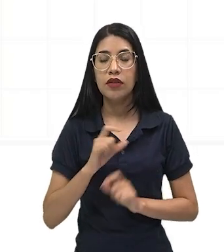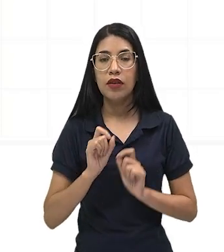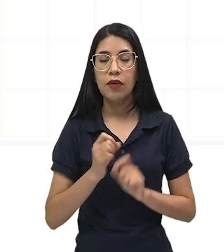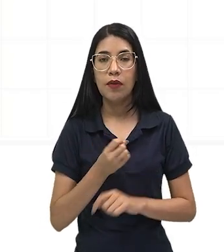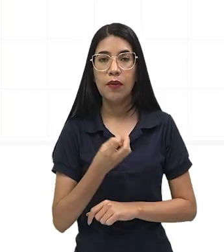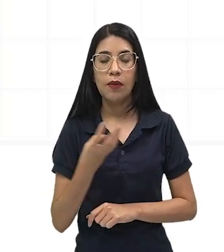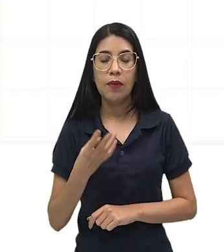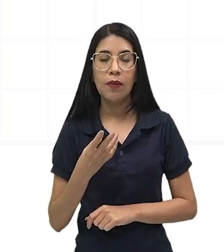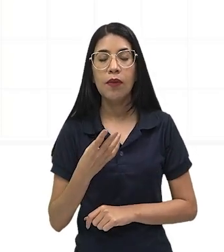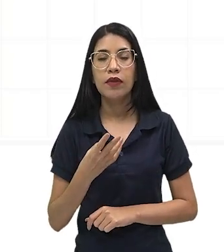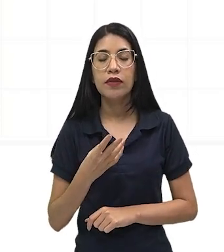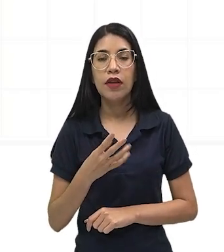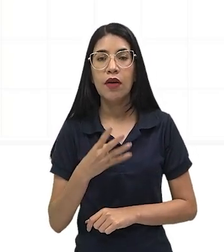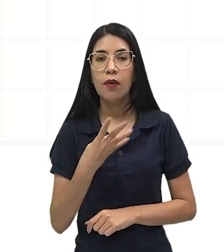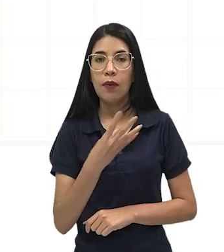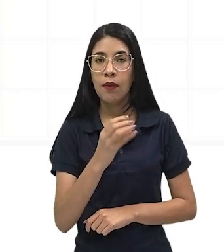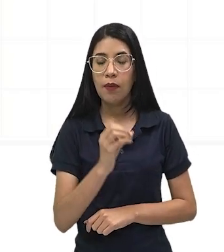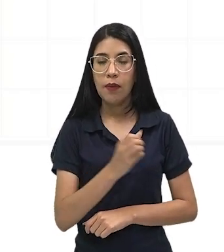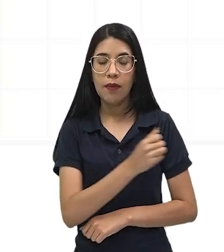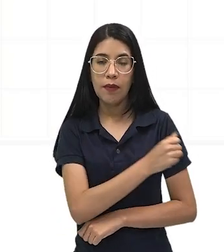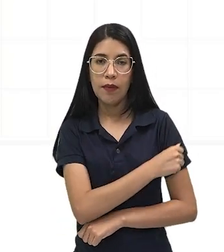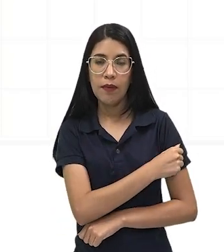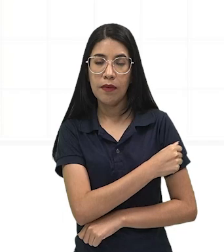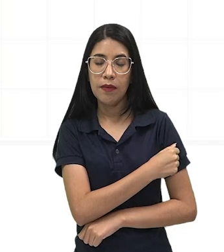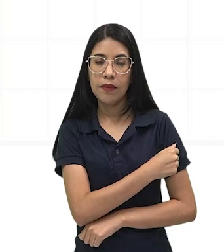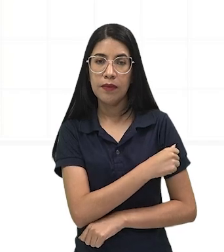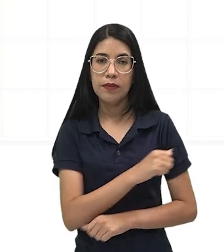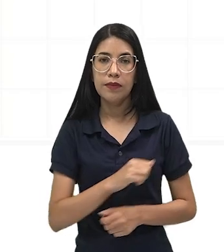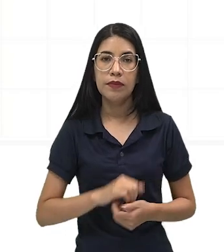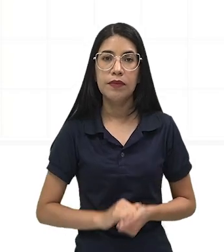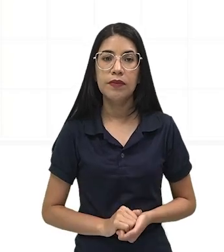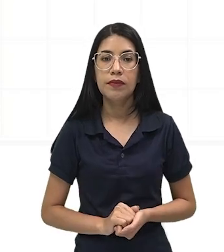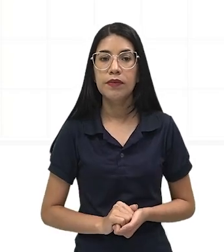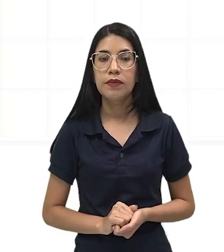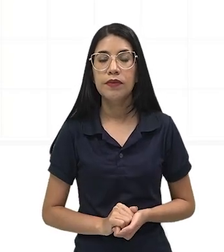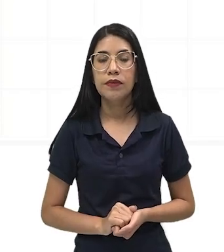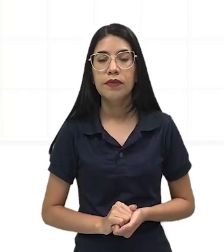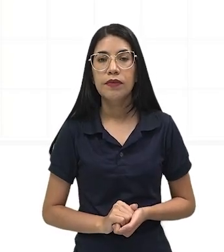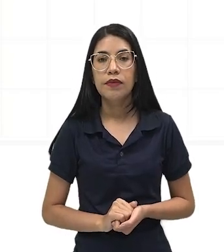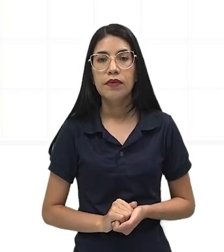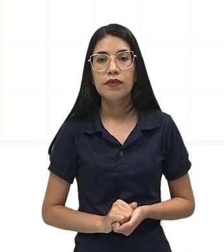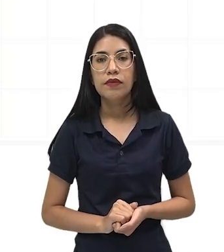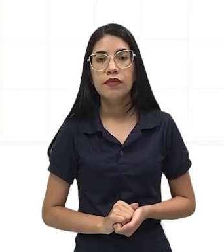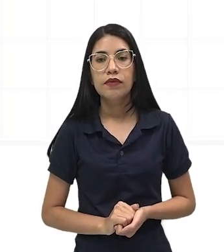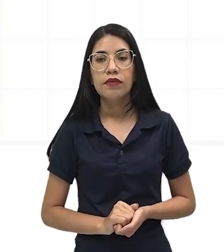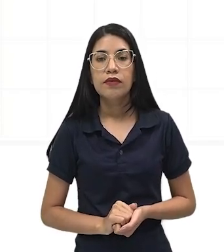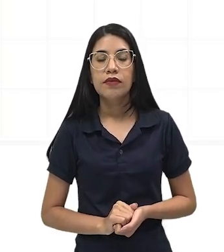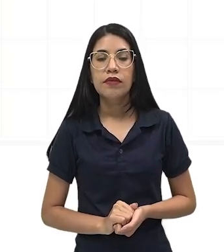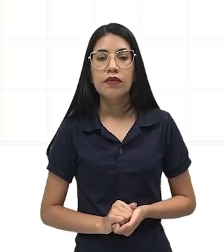havia 40 alunos. Beleza. Então,